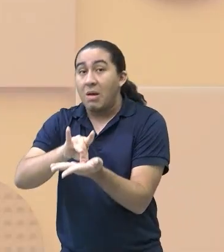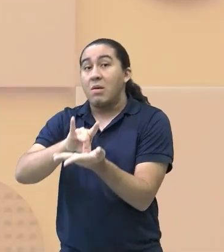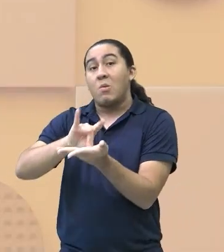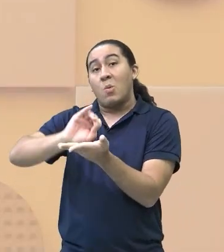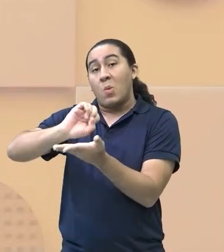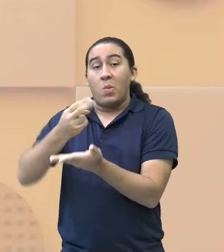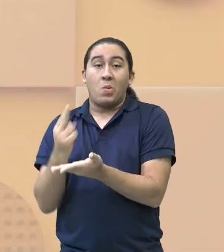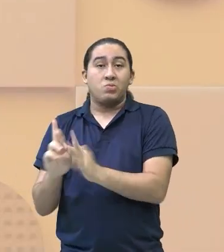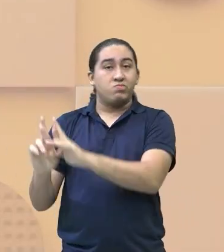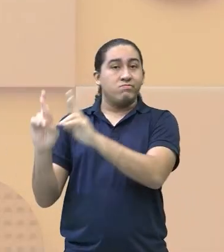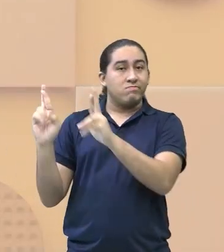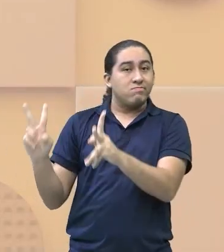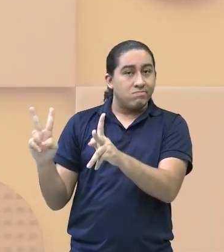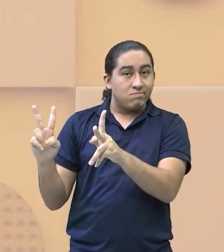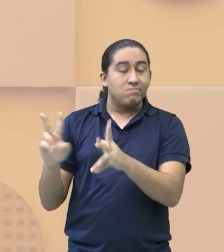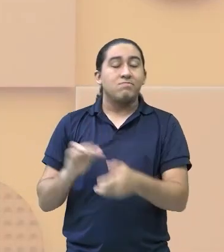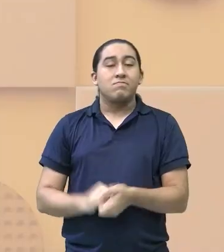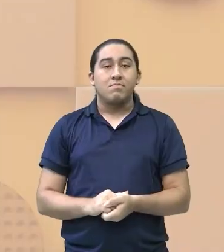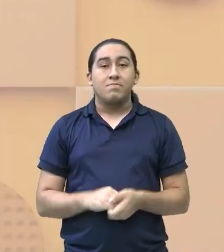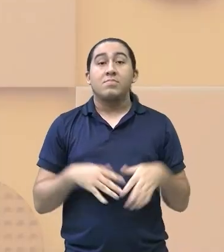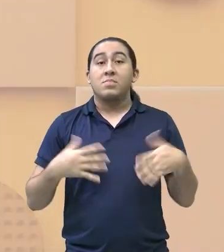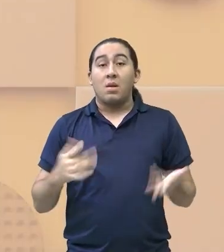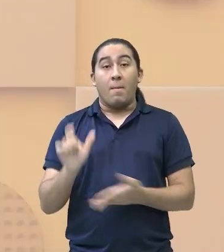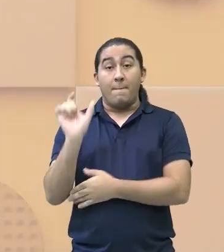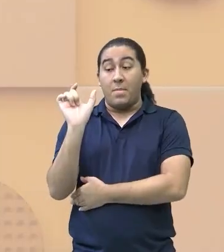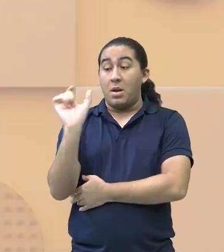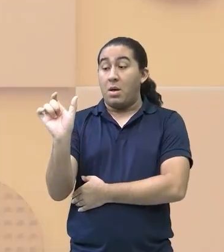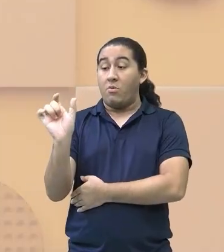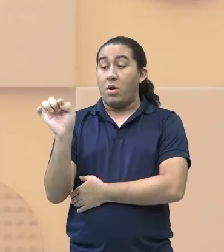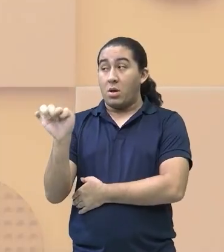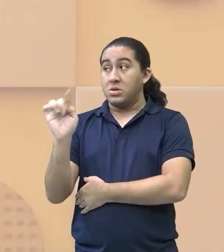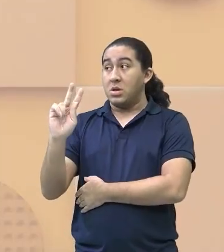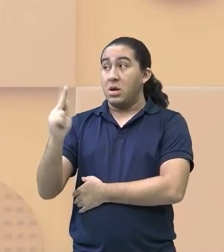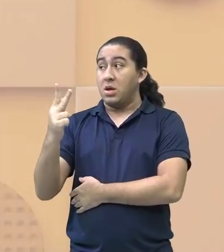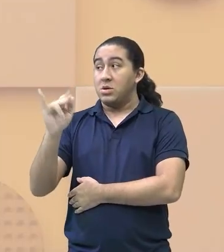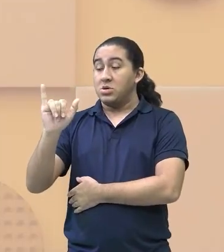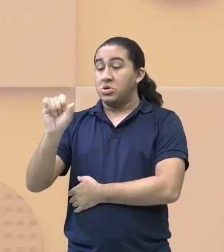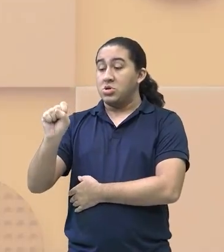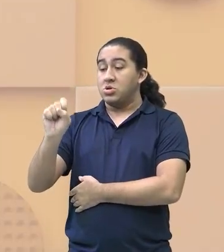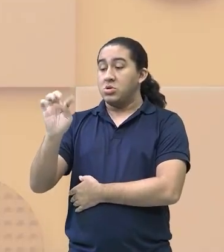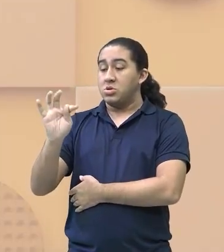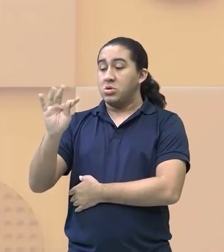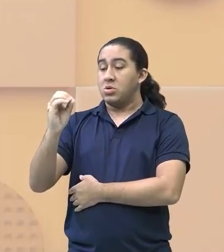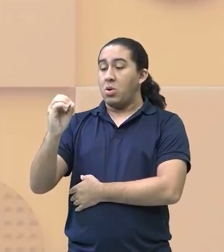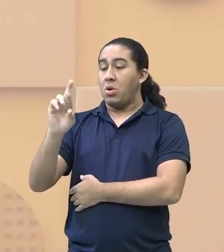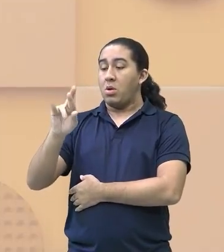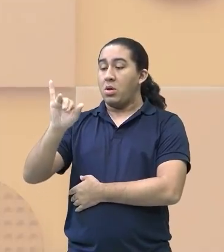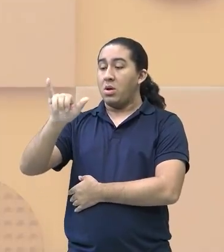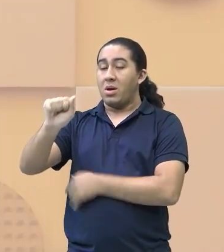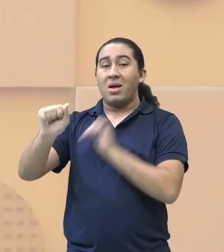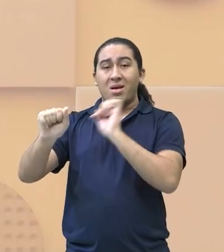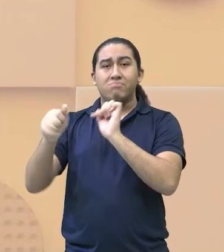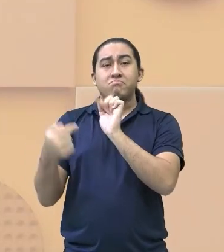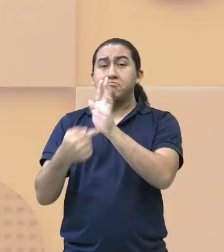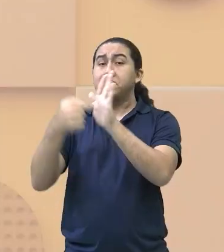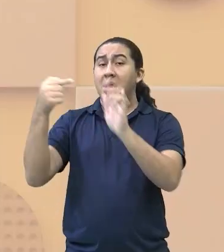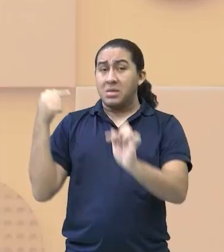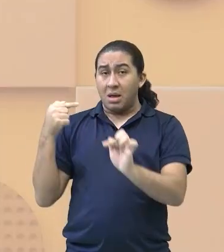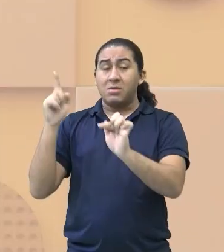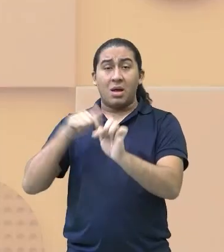não. Então, o termo história, ele vem, então, lá dos gregos, e é, então, exatamente